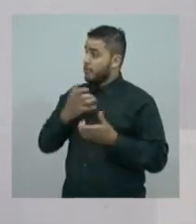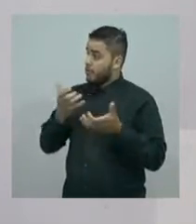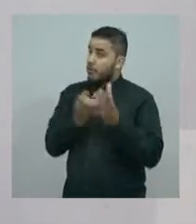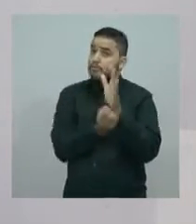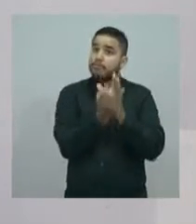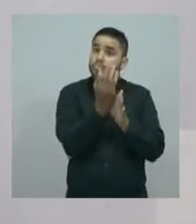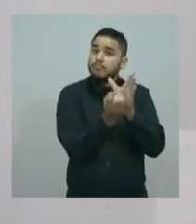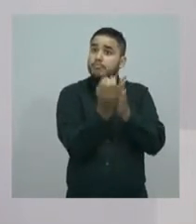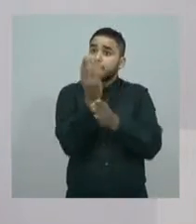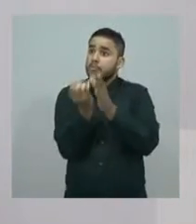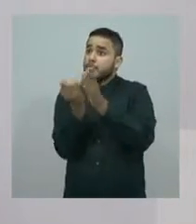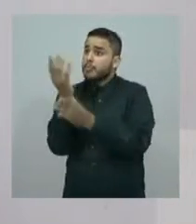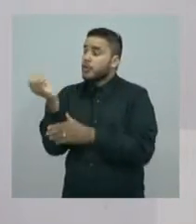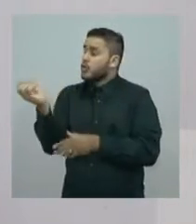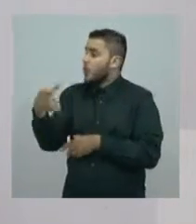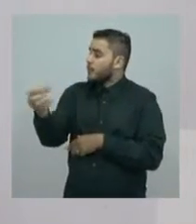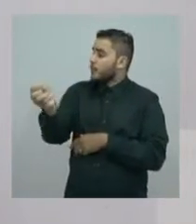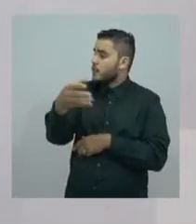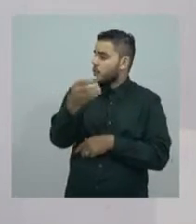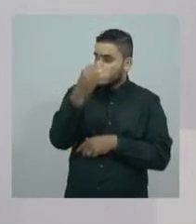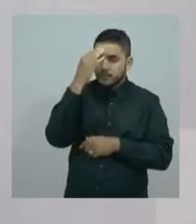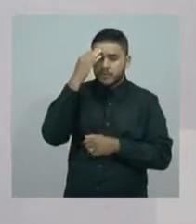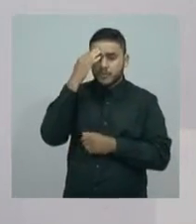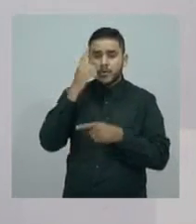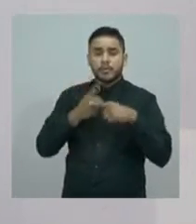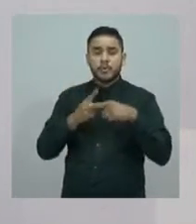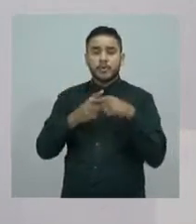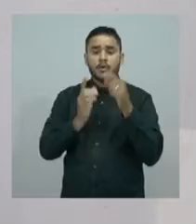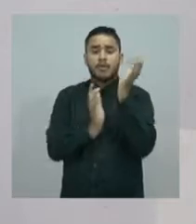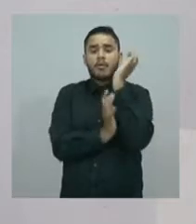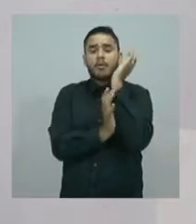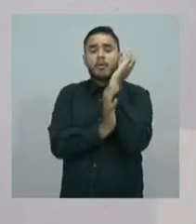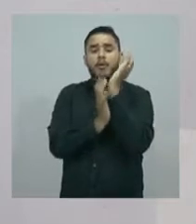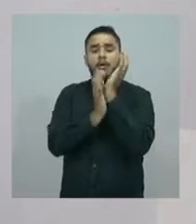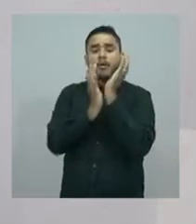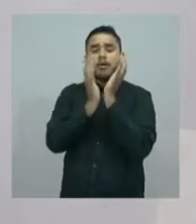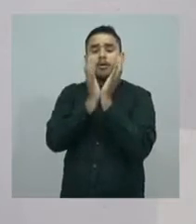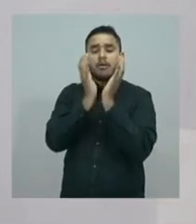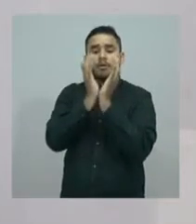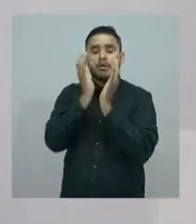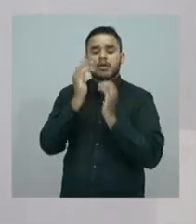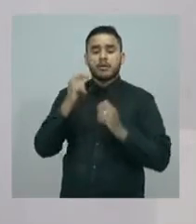adianta mais, a burocratização é uma tendência mundial, a